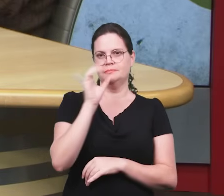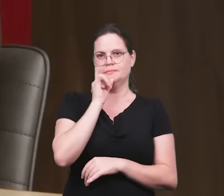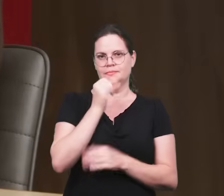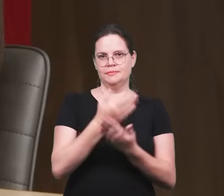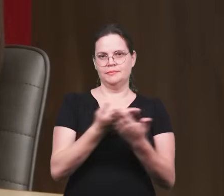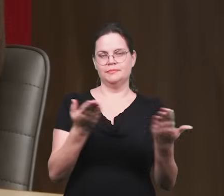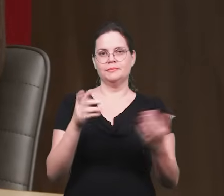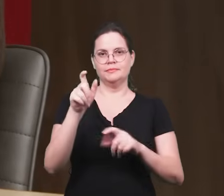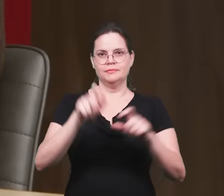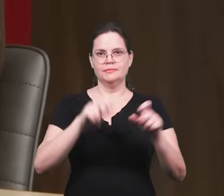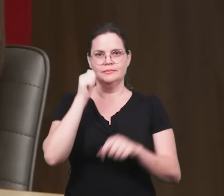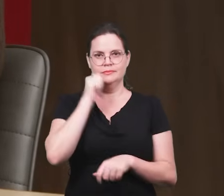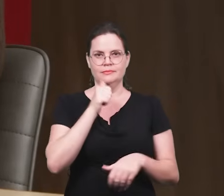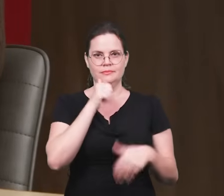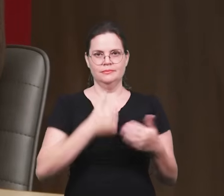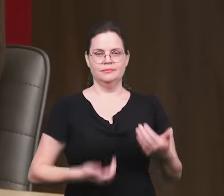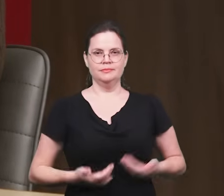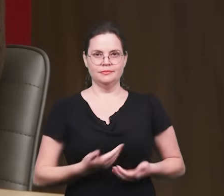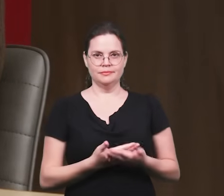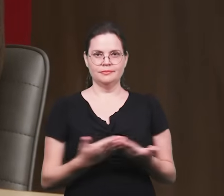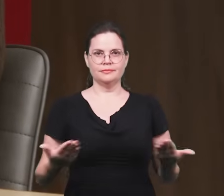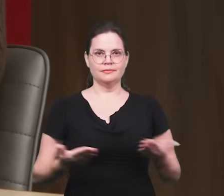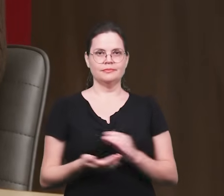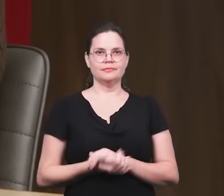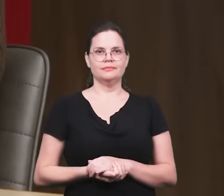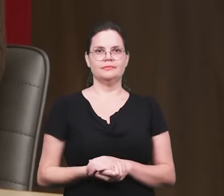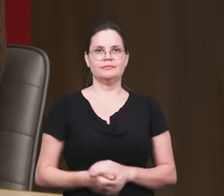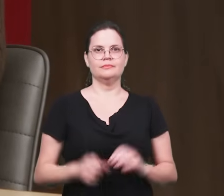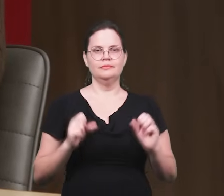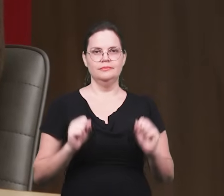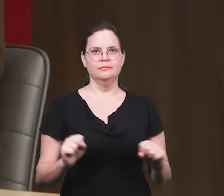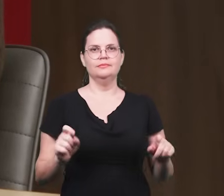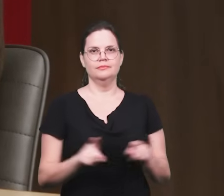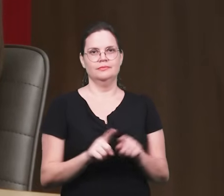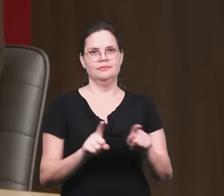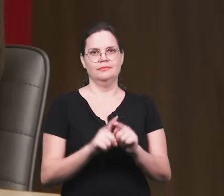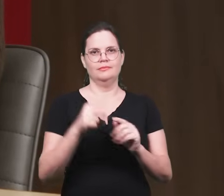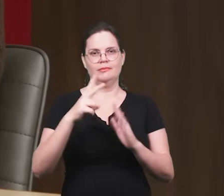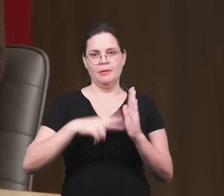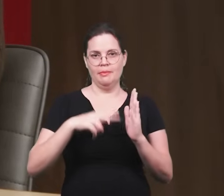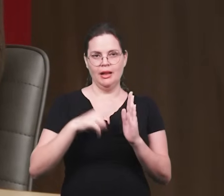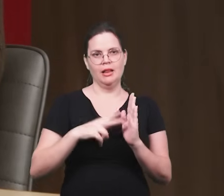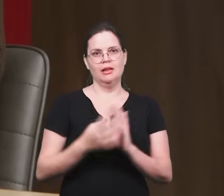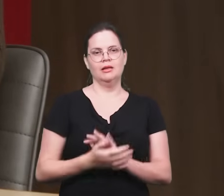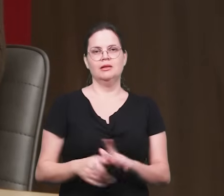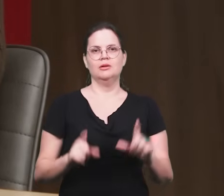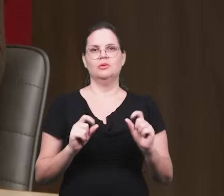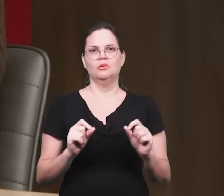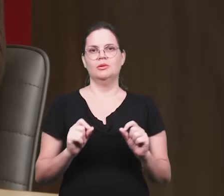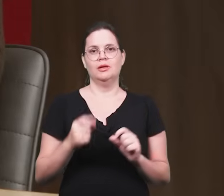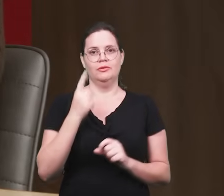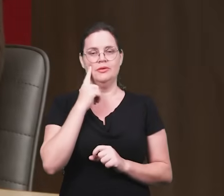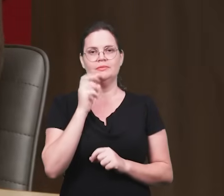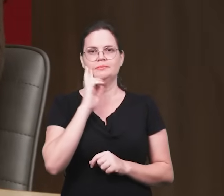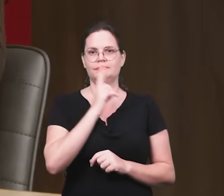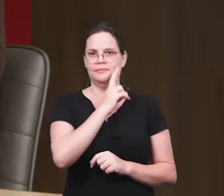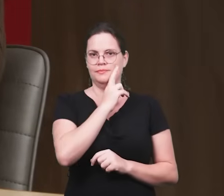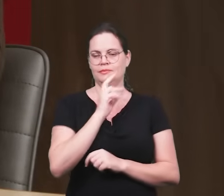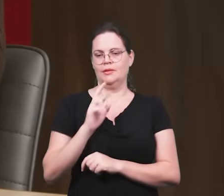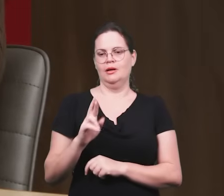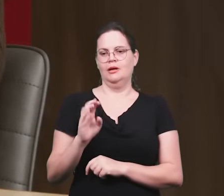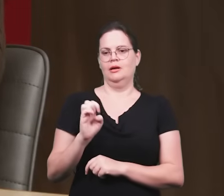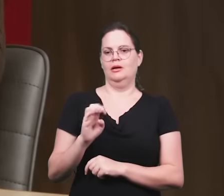nossas telespectadoras, quem nos assiste, pode ler em casa, que é o exemplo de Rebeca.